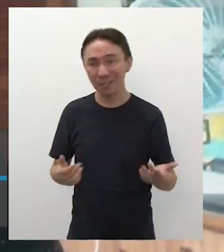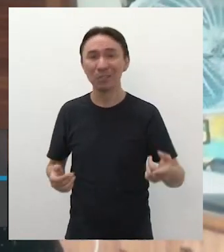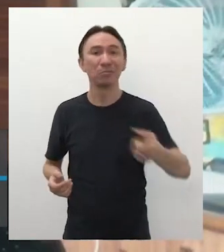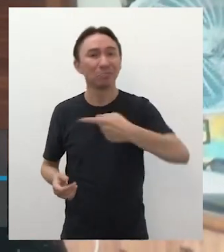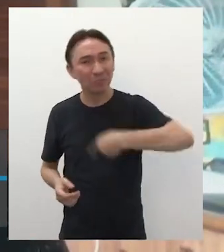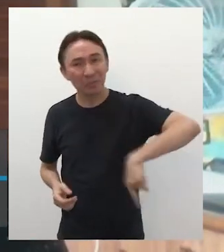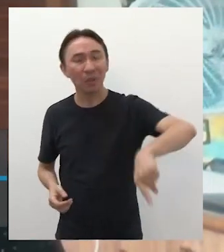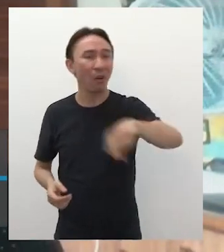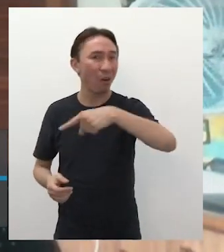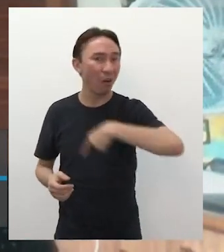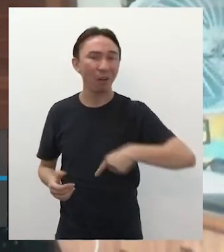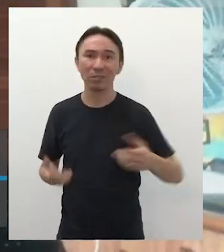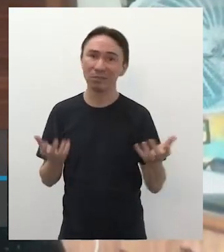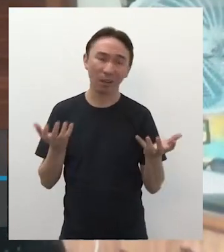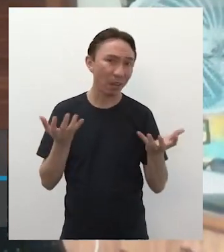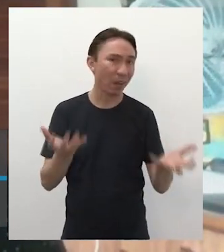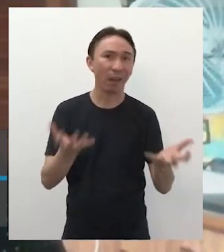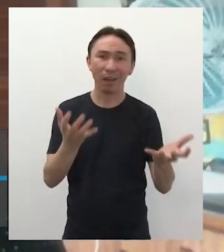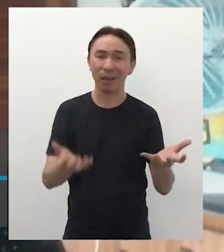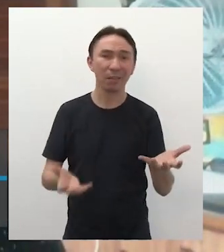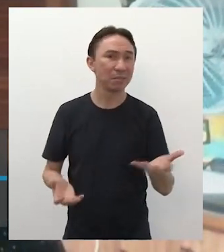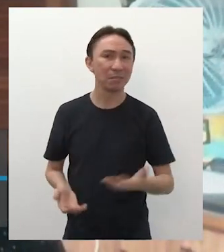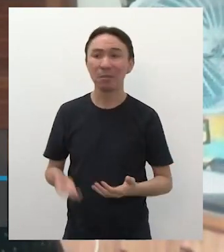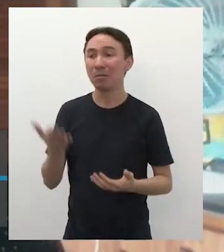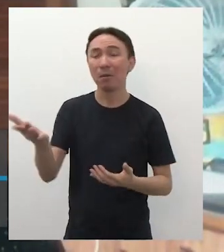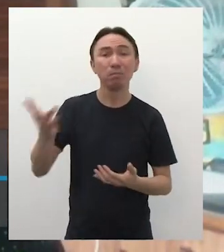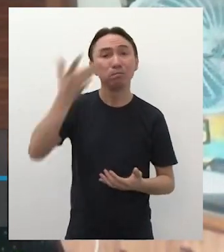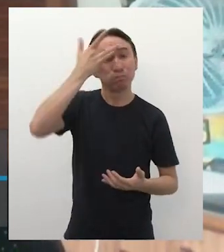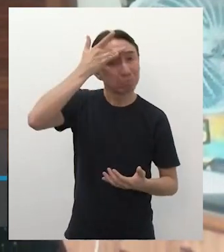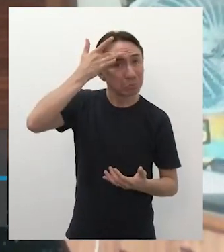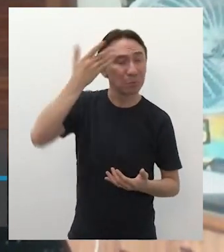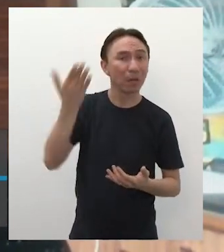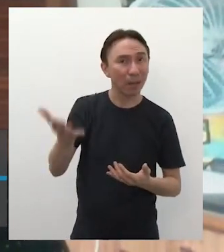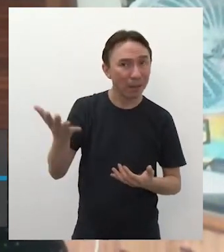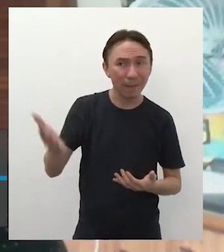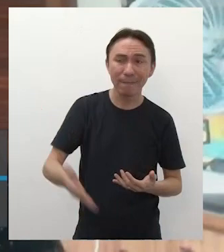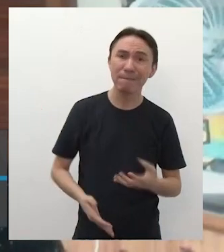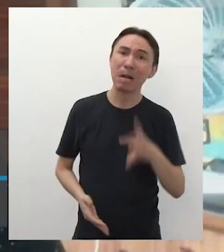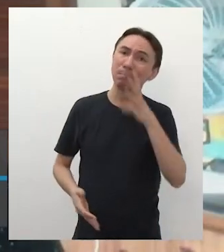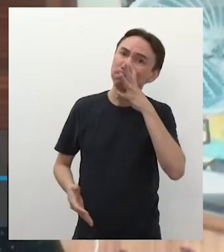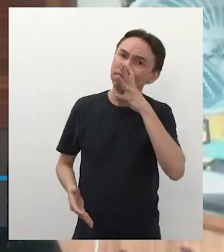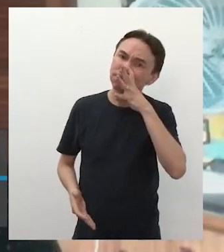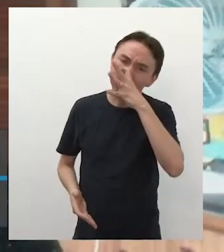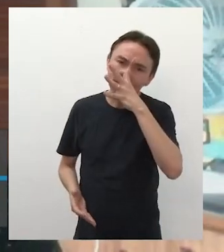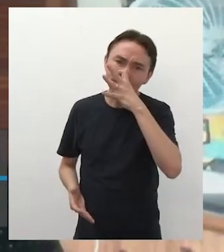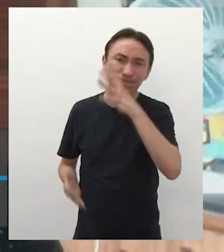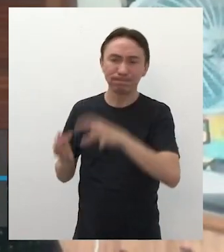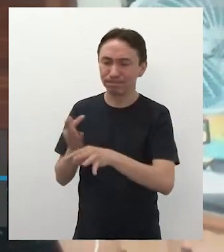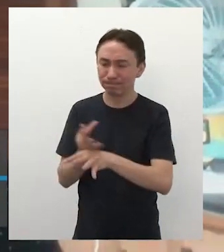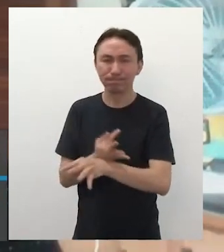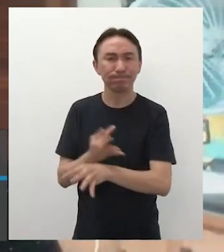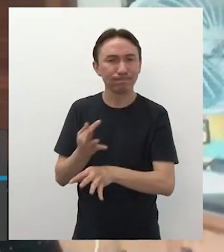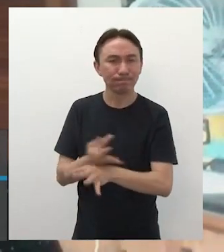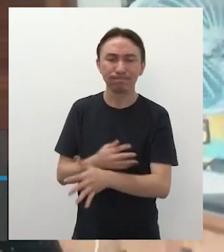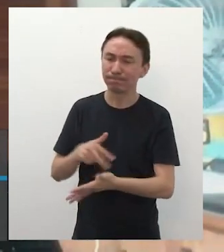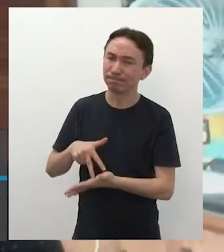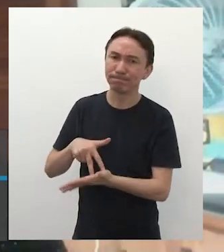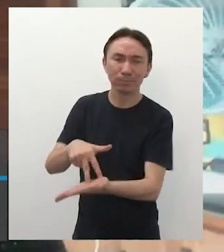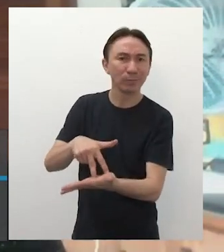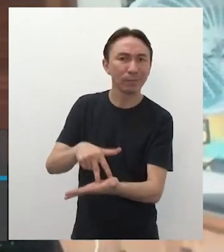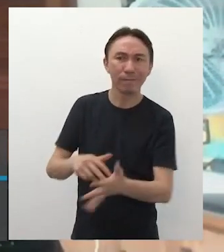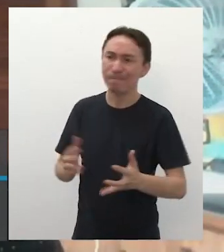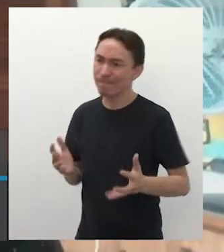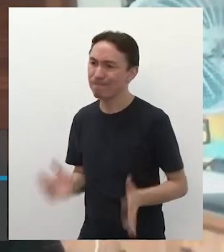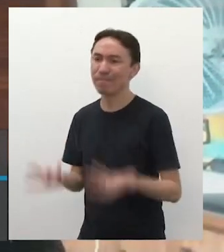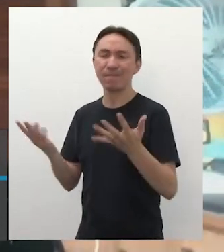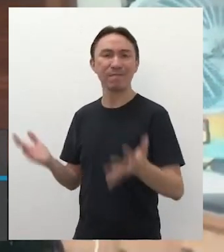de incentivar, né, a virtude da perseverança nas pessoas que são caras para nós, como você mesma colocou. Às